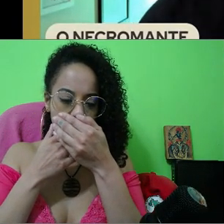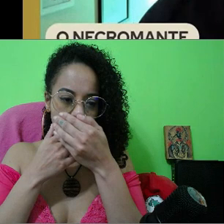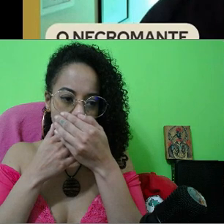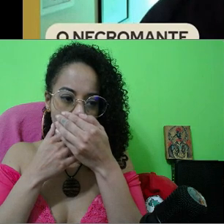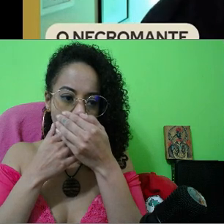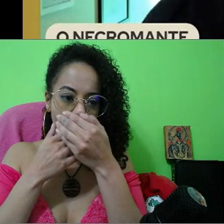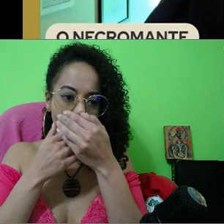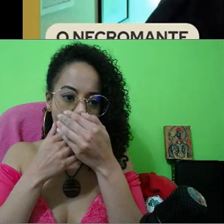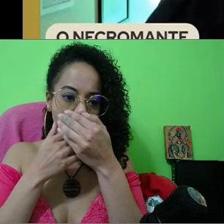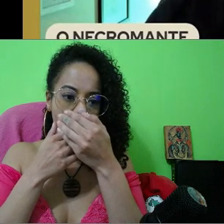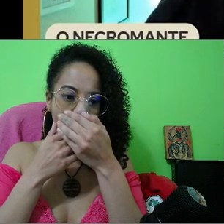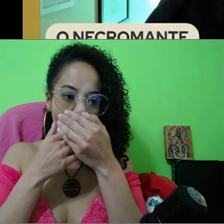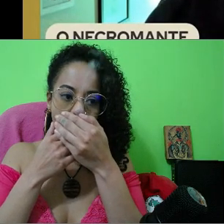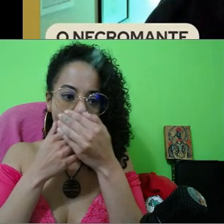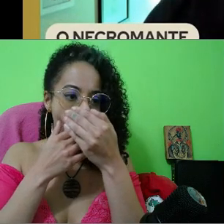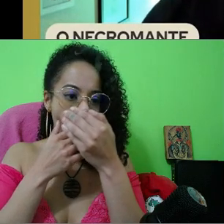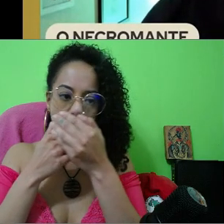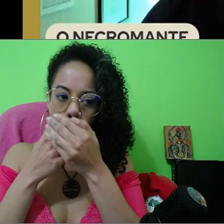u